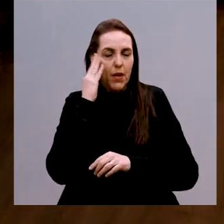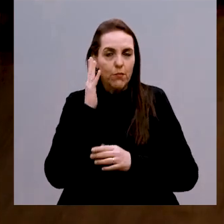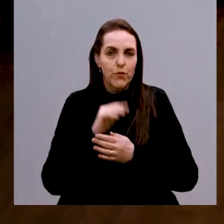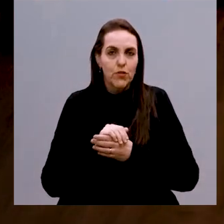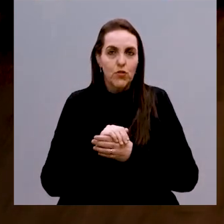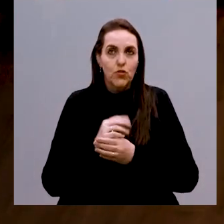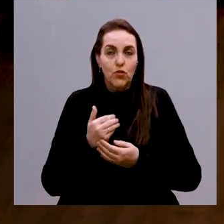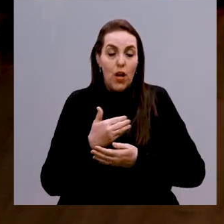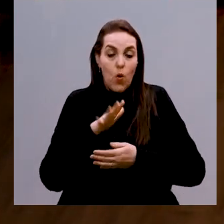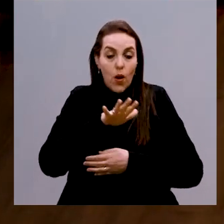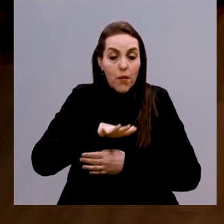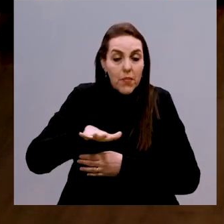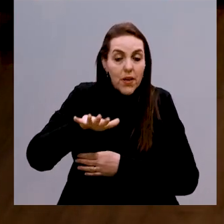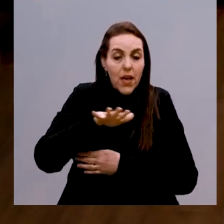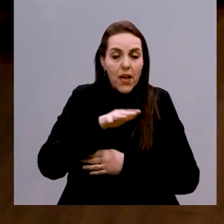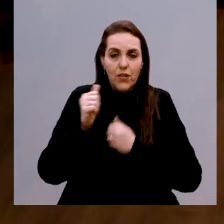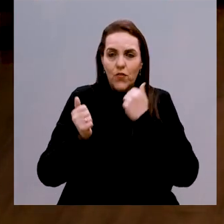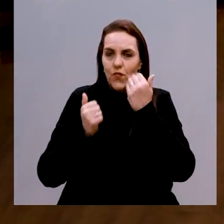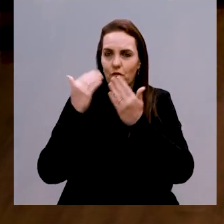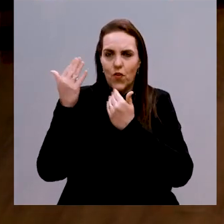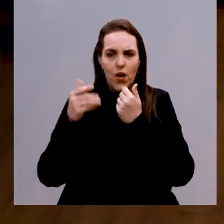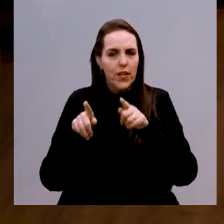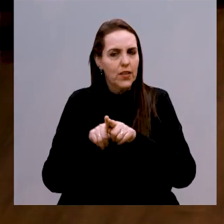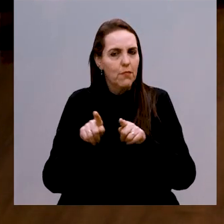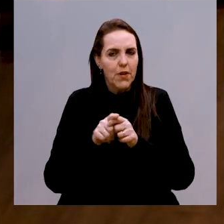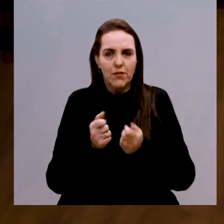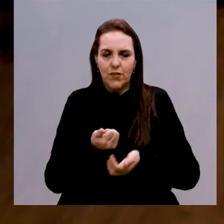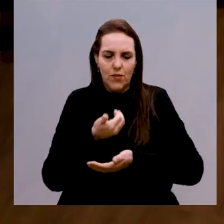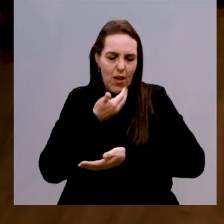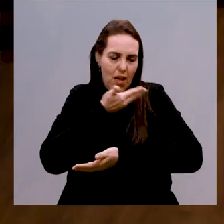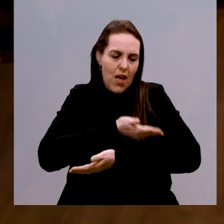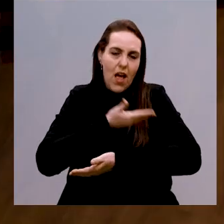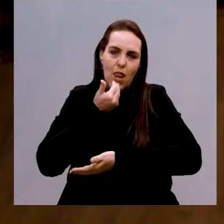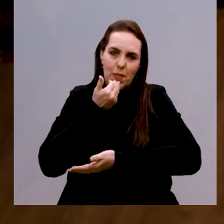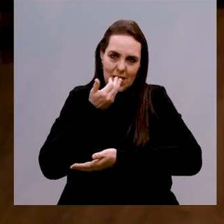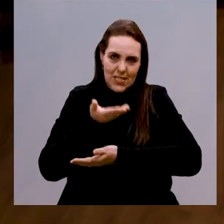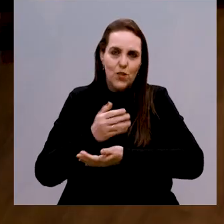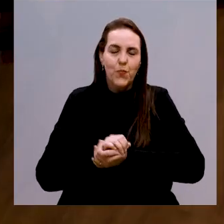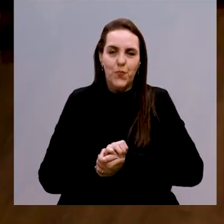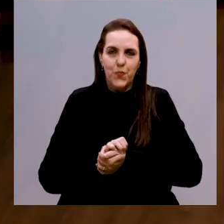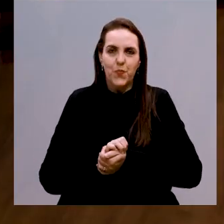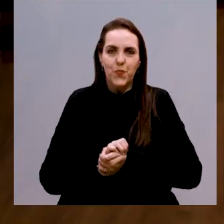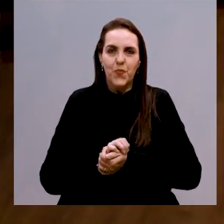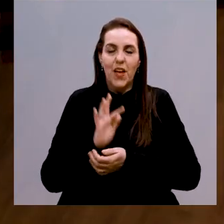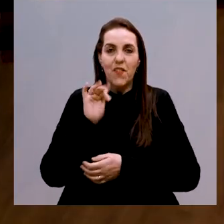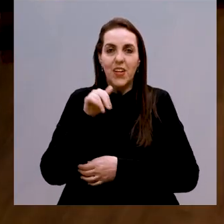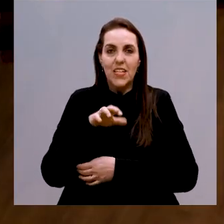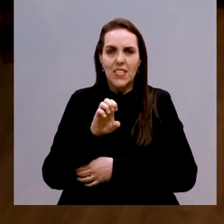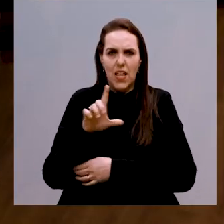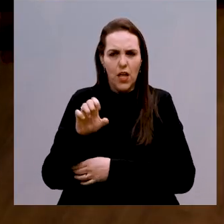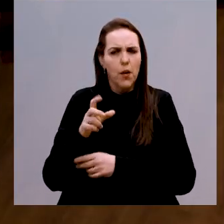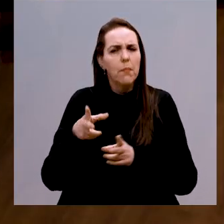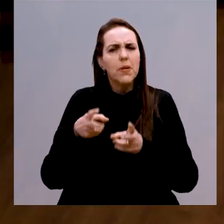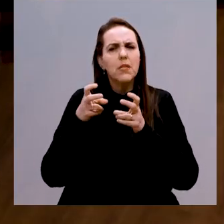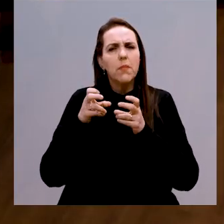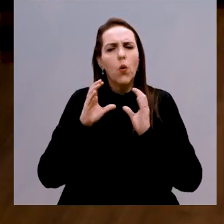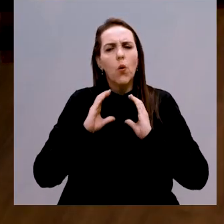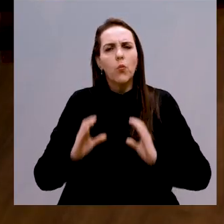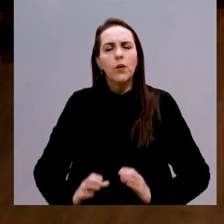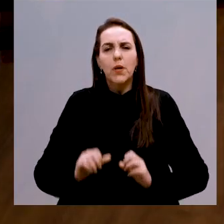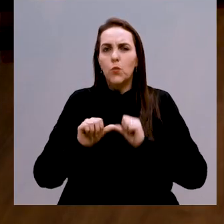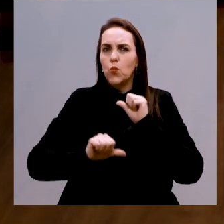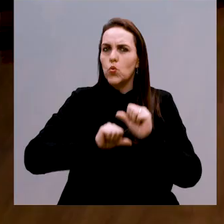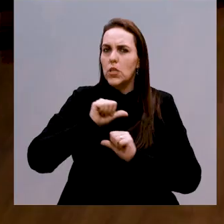ele é sensível a todo já o ambiente externo e também o que ele recebe, o alimento que ele recebe, né? Franciele, vocês notaram alguma mudança de